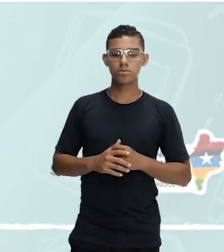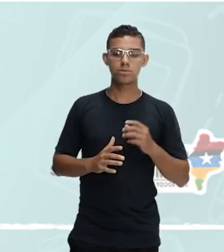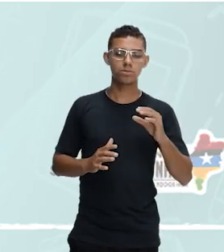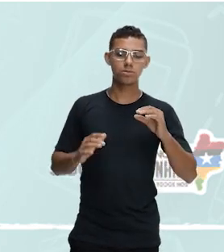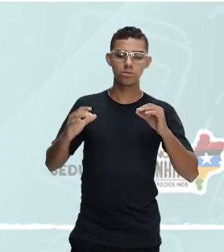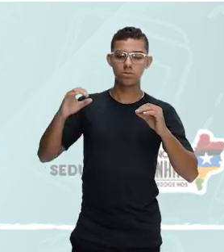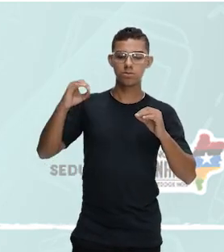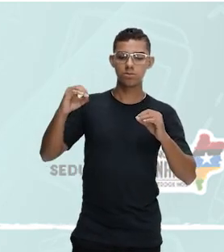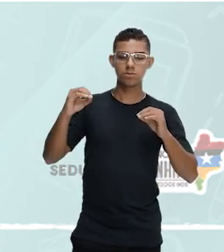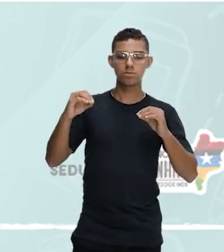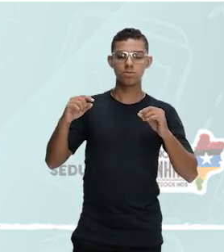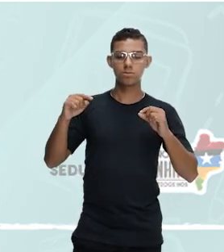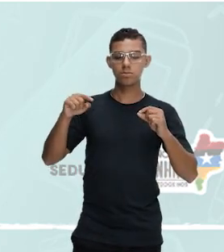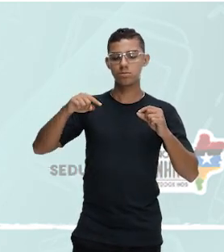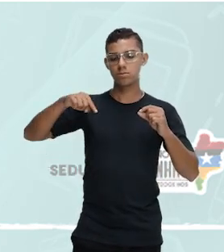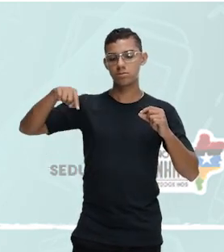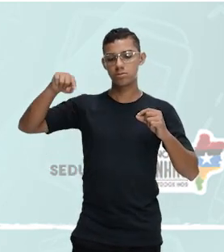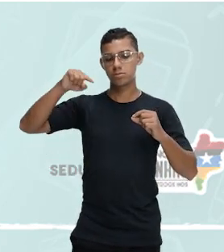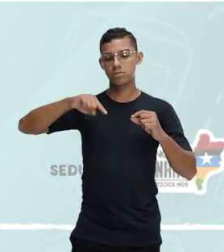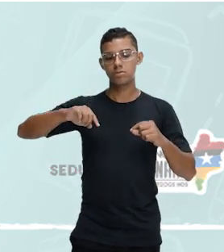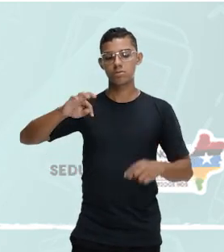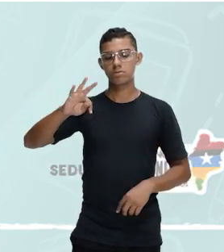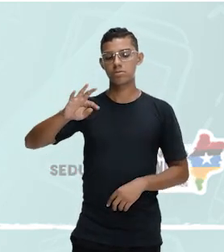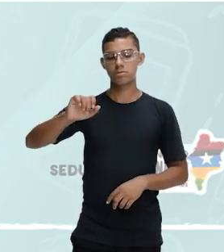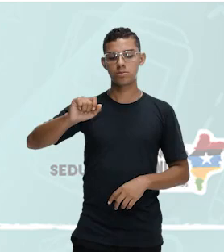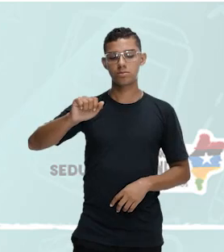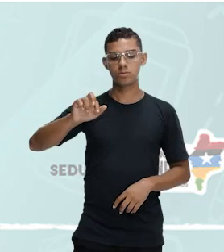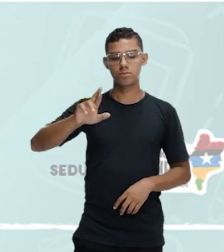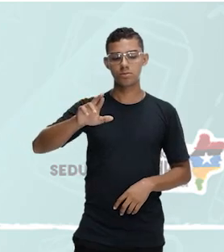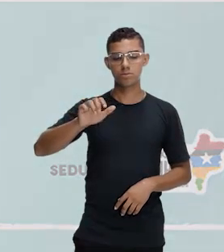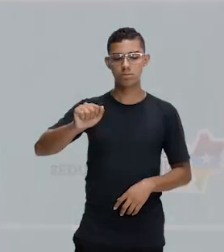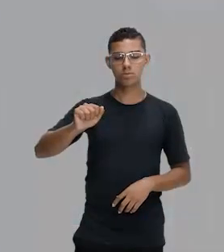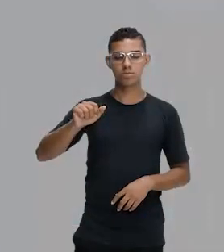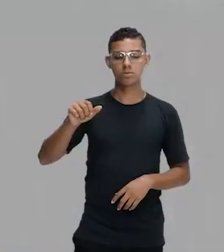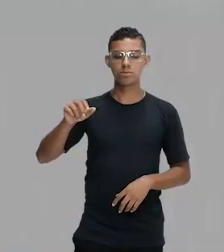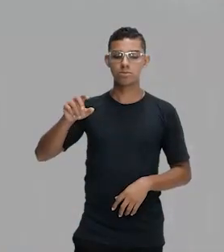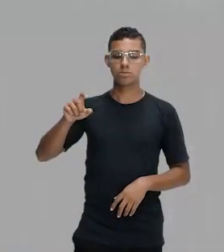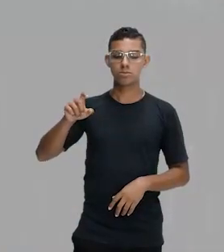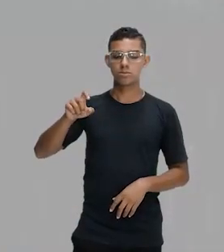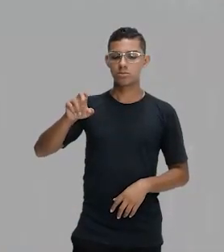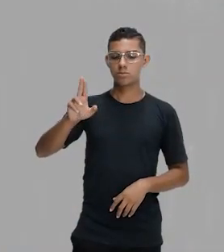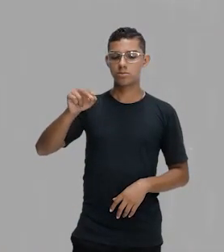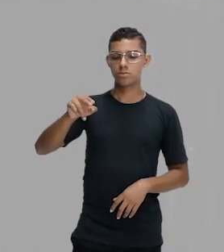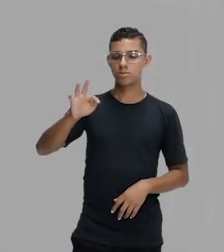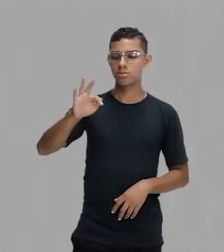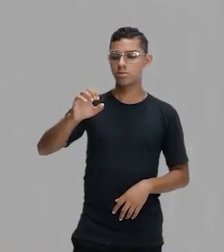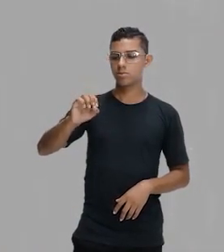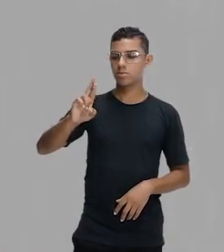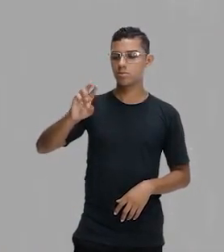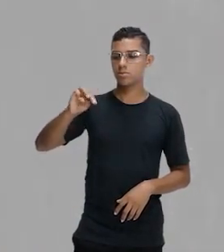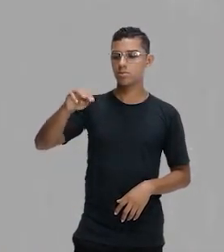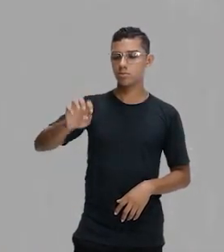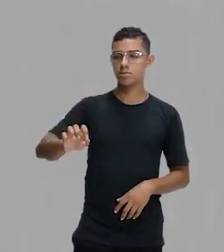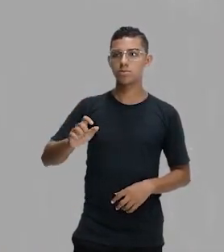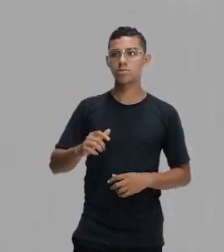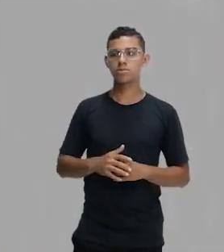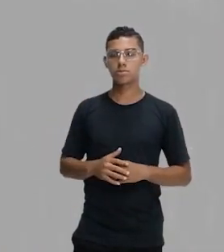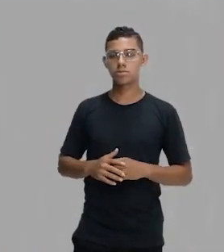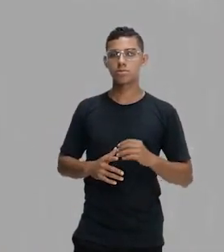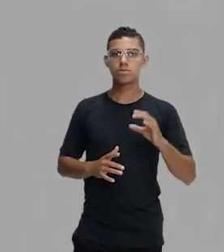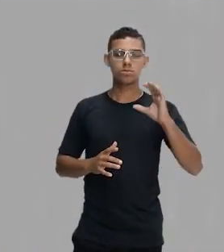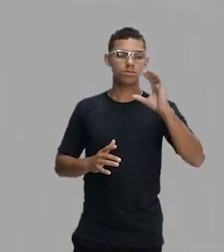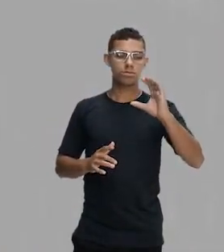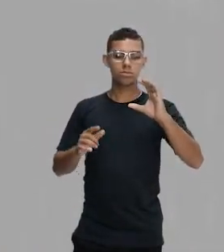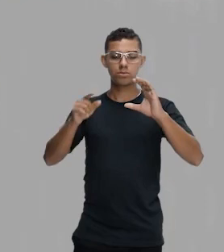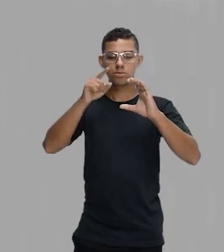move a uma taxa, né, uniforme. Ok? Então, o equante é o centro do círculo